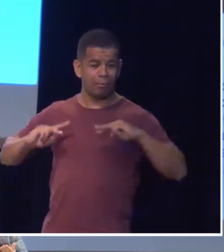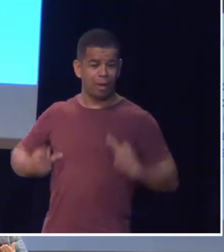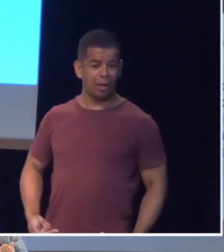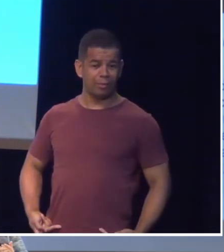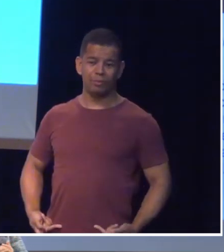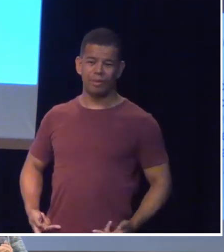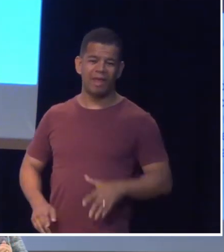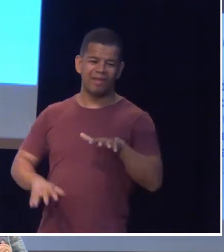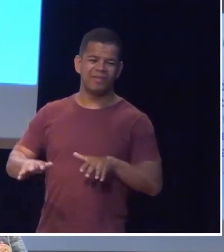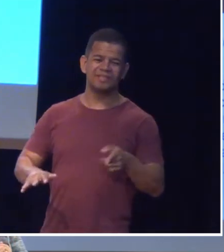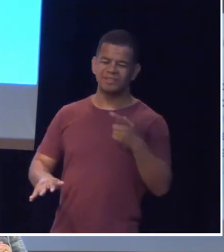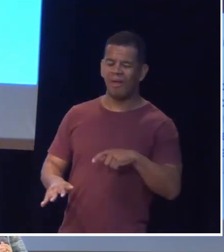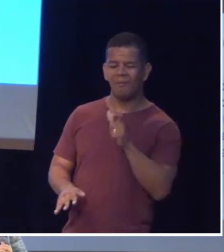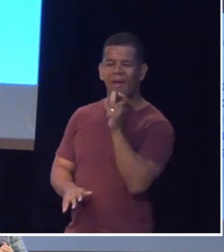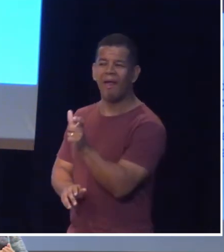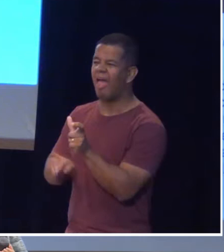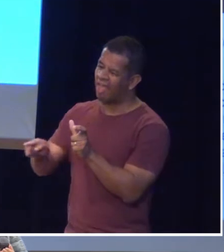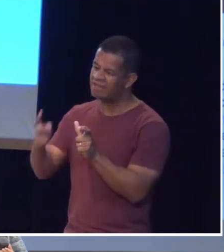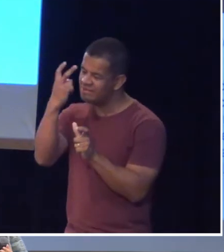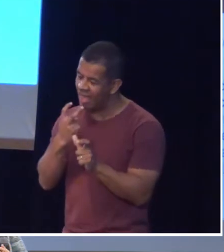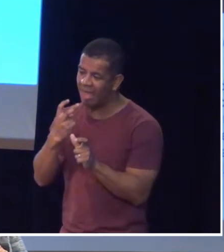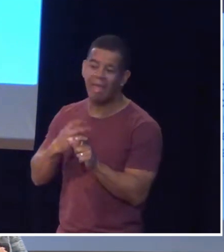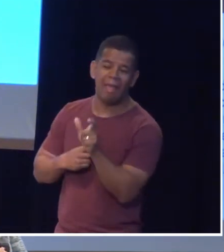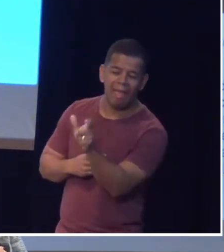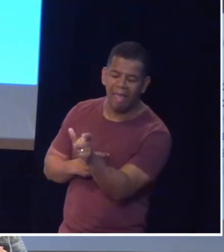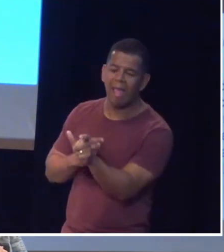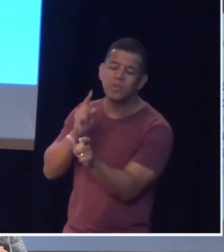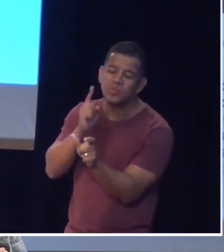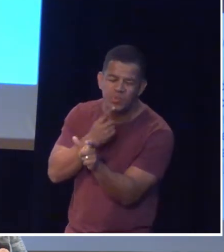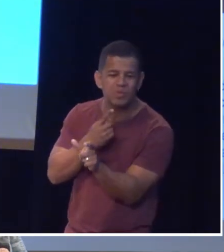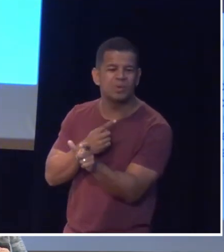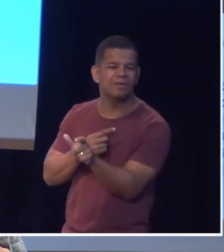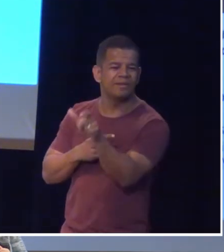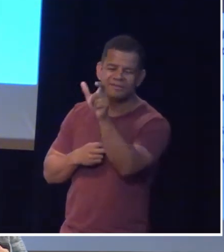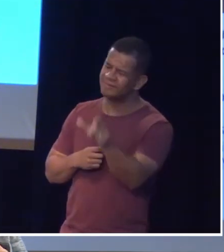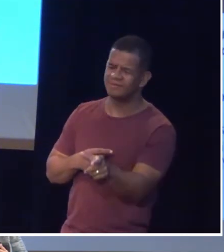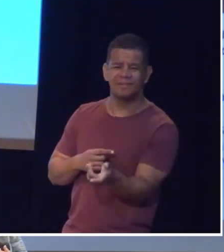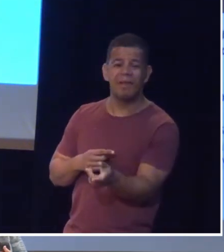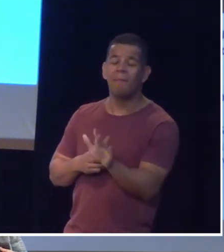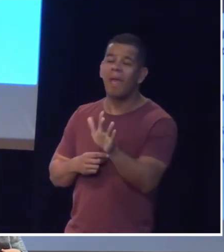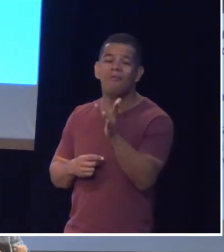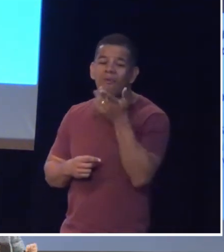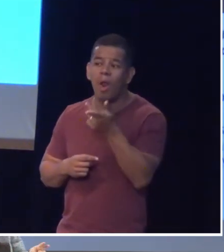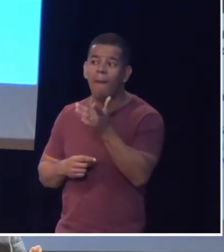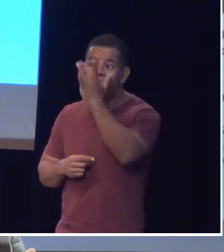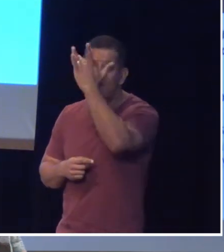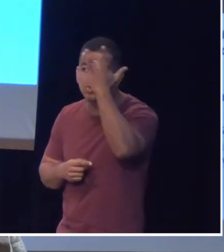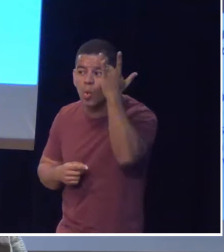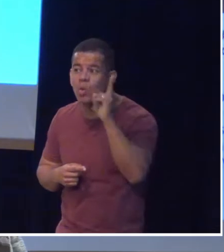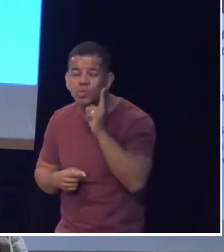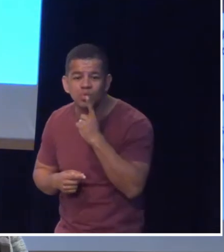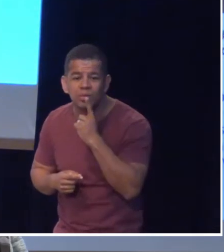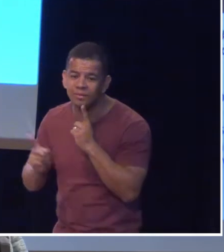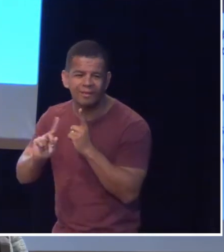muito substantiva. Eu digo que é o cego, eu digo que é o surdo, mas eu nunca digo que é a pessoa surda. Uma outra barreira, né,